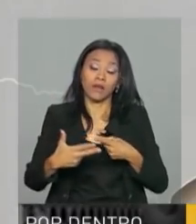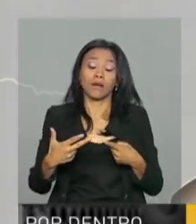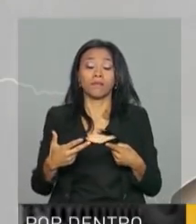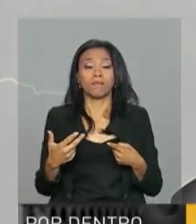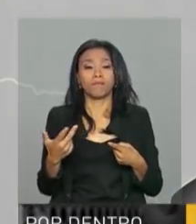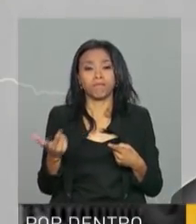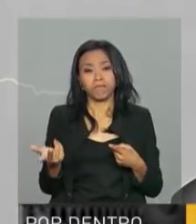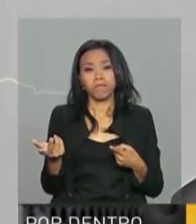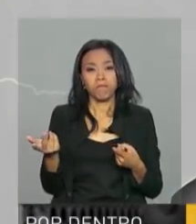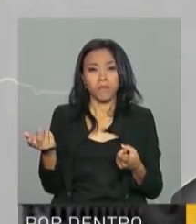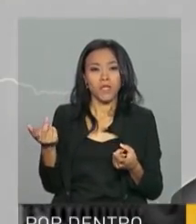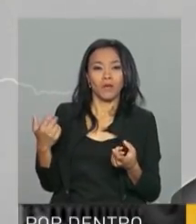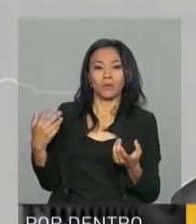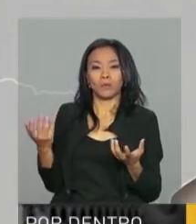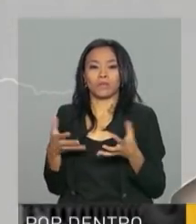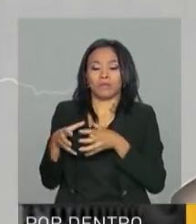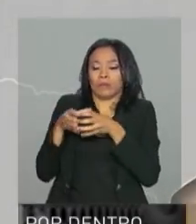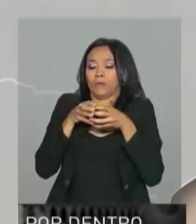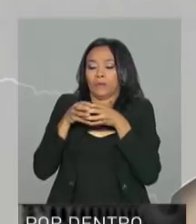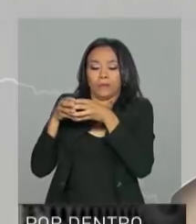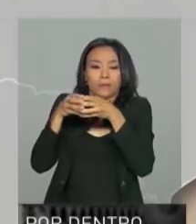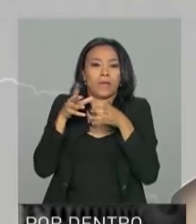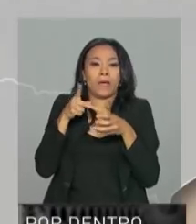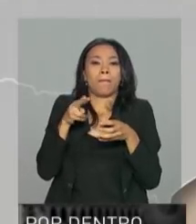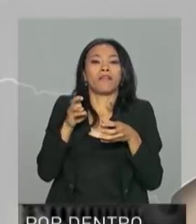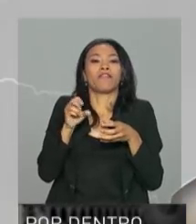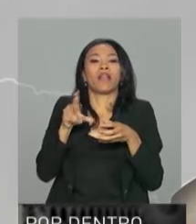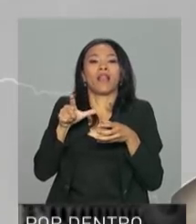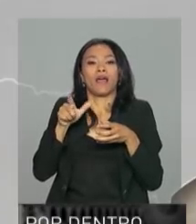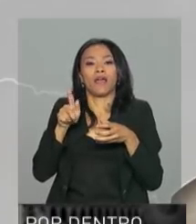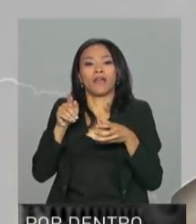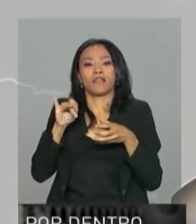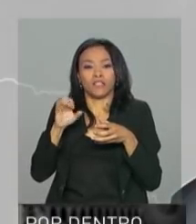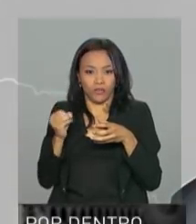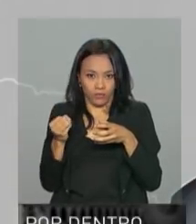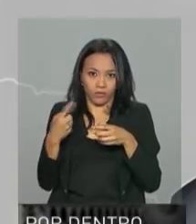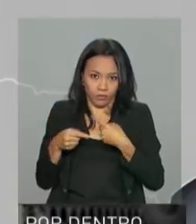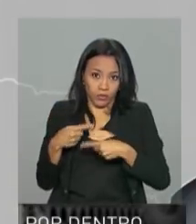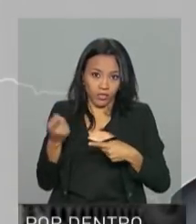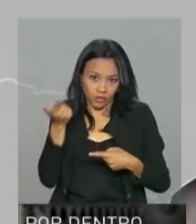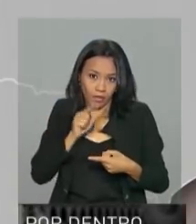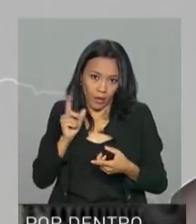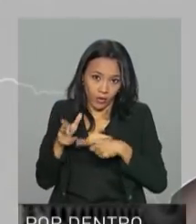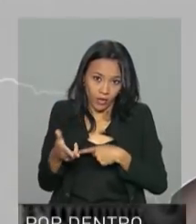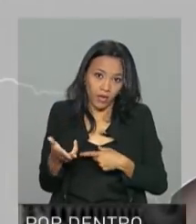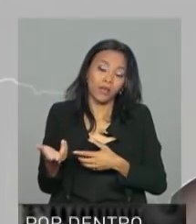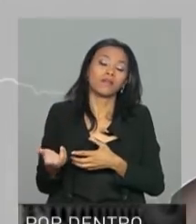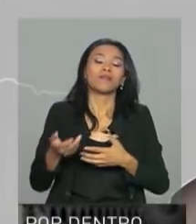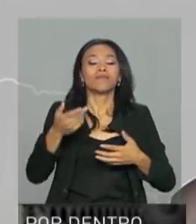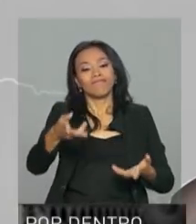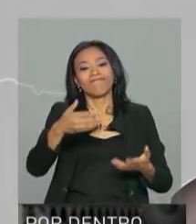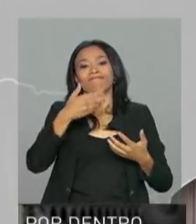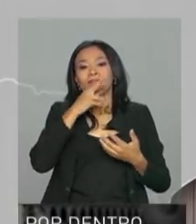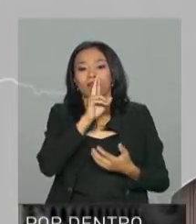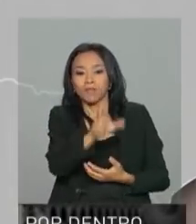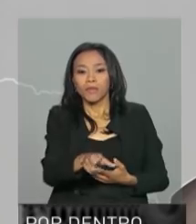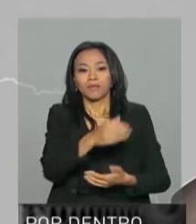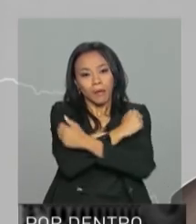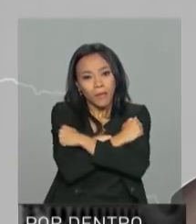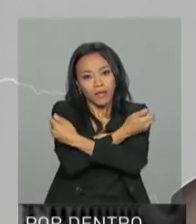nos privilégios dos políticos? Muito bom dia, Júnior. Eu agradeço a sua pergunta e mando um abraço para todos aí de Belo Horizonte, Minas